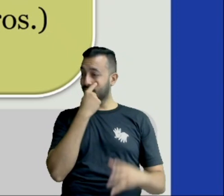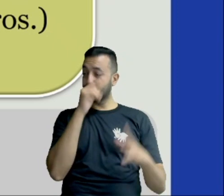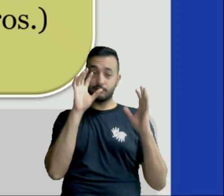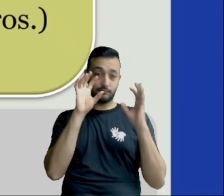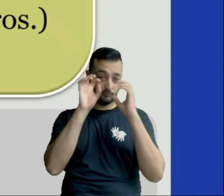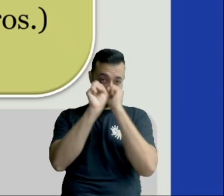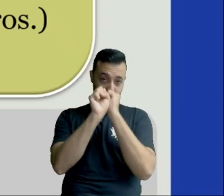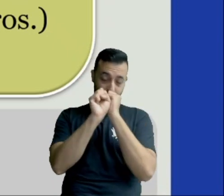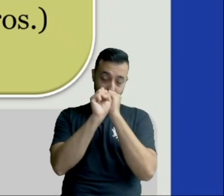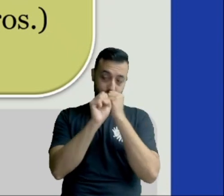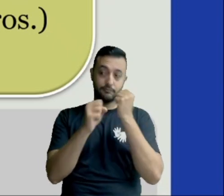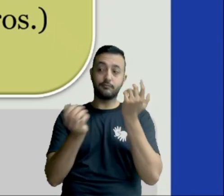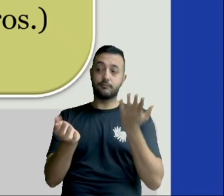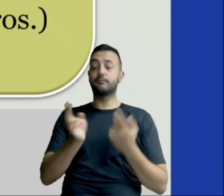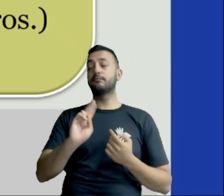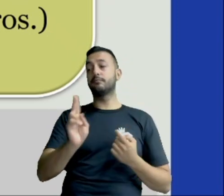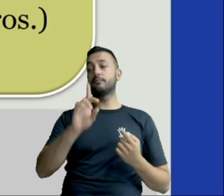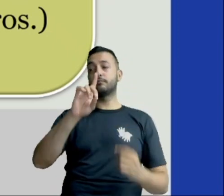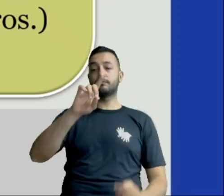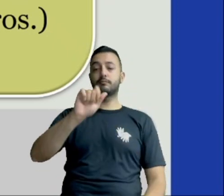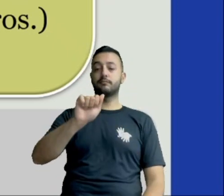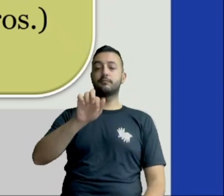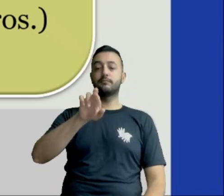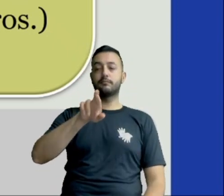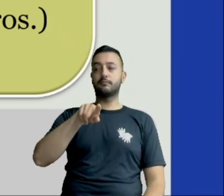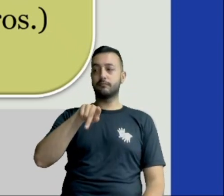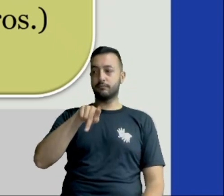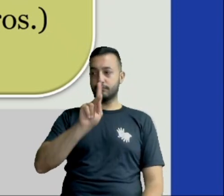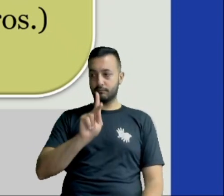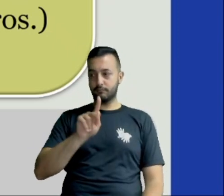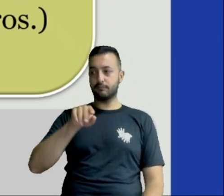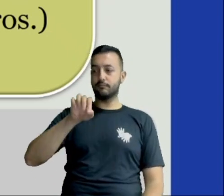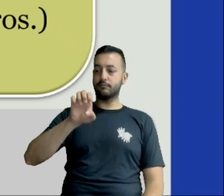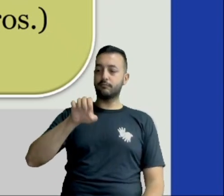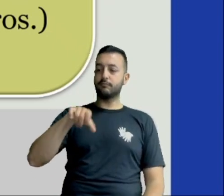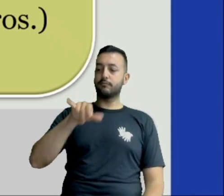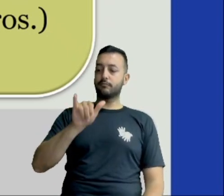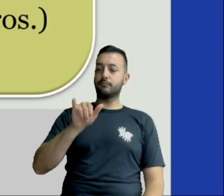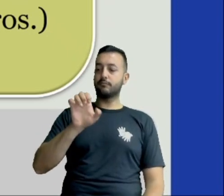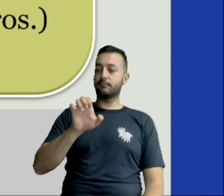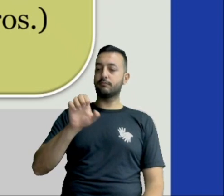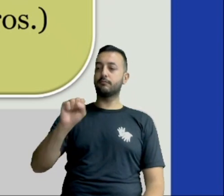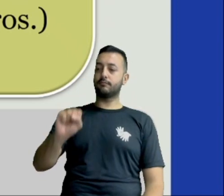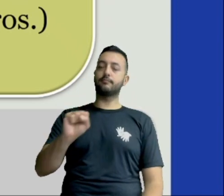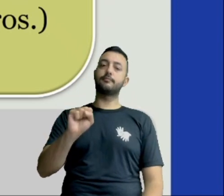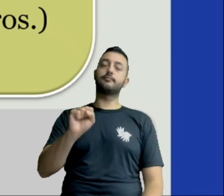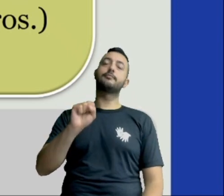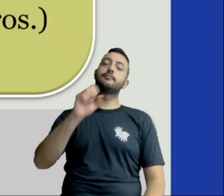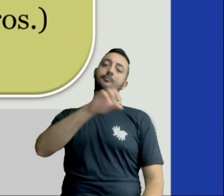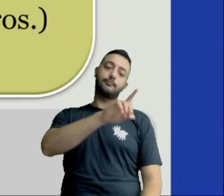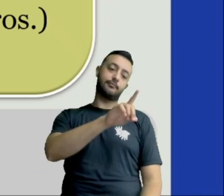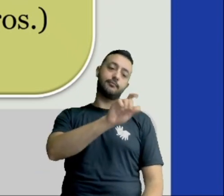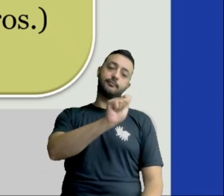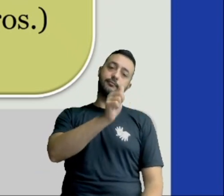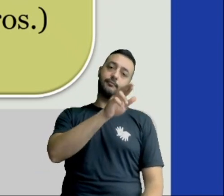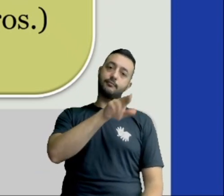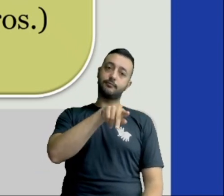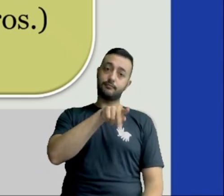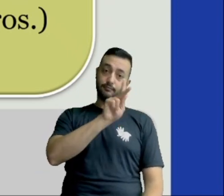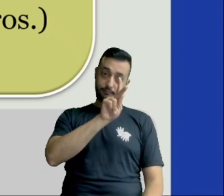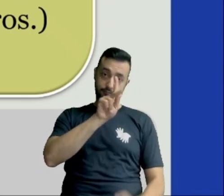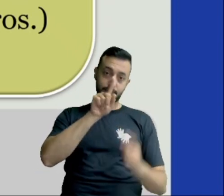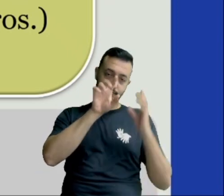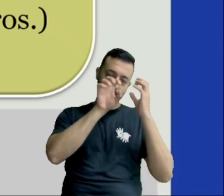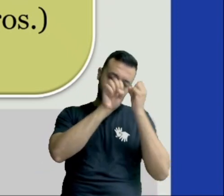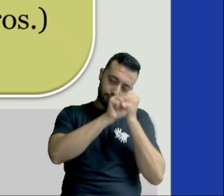famosos olhos escuros, então é chamados de dark eyes. Dark quer dizer escuro, associado à palavrinha eyes,